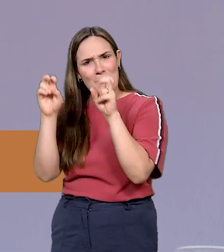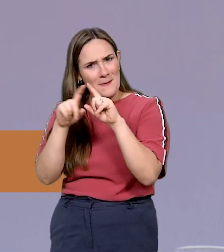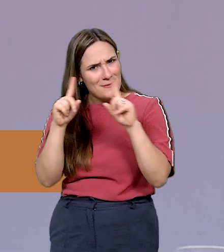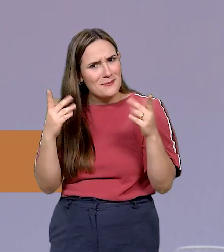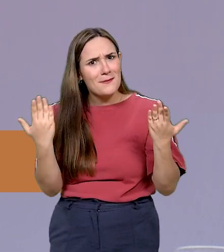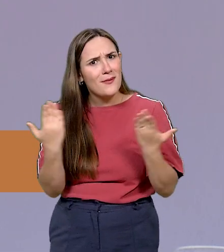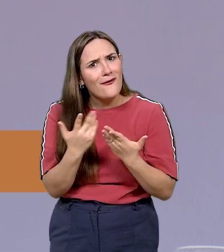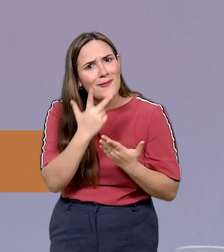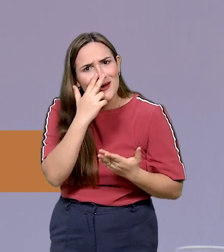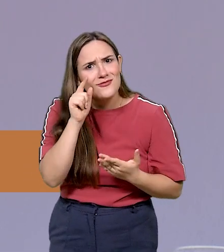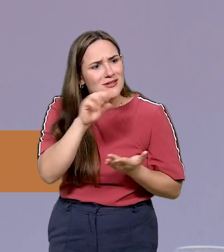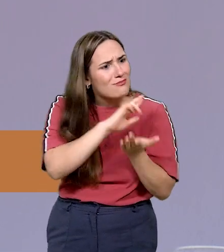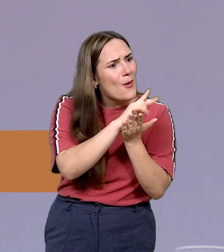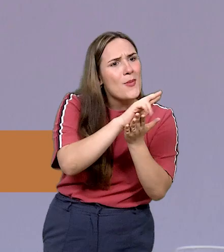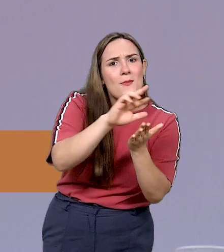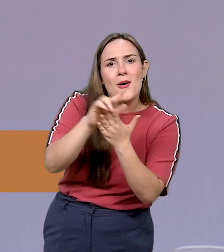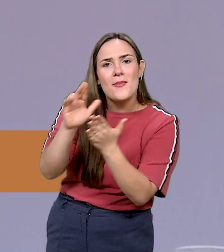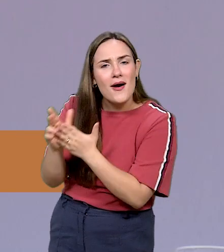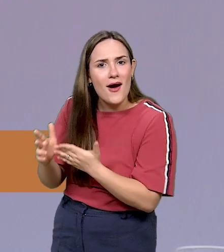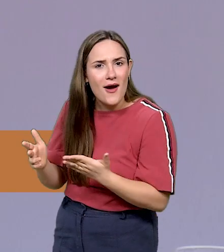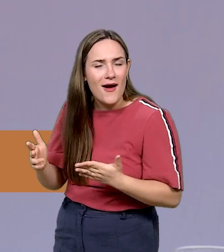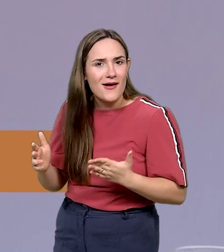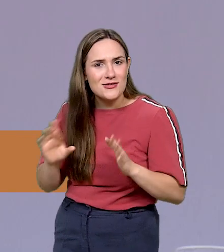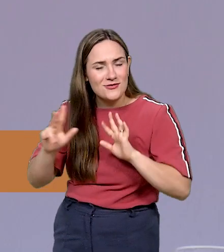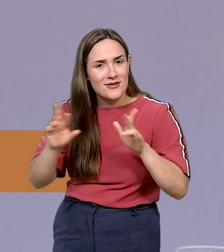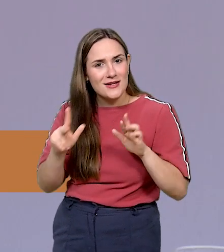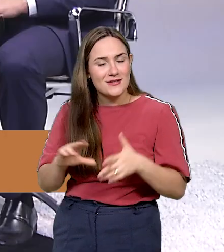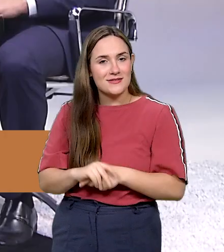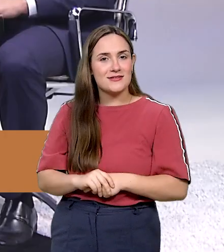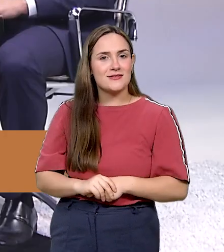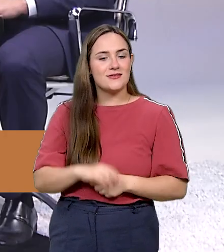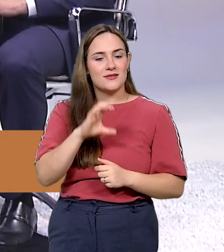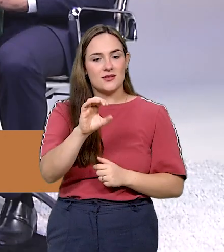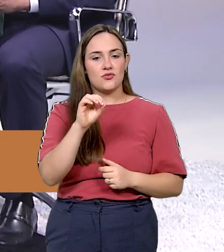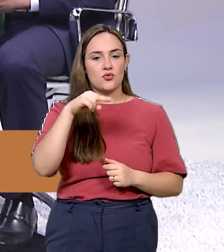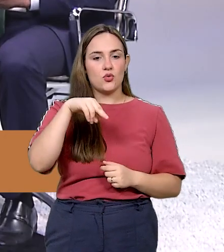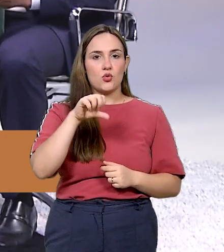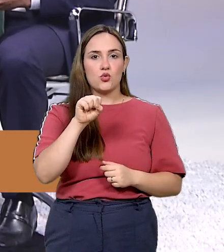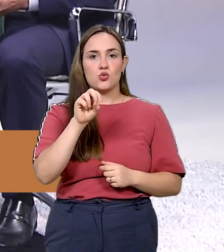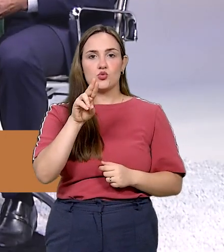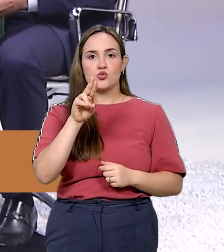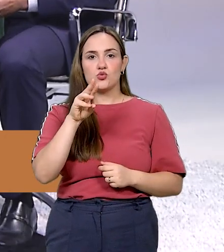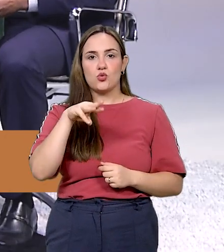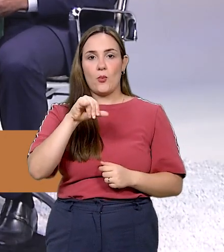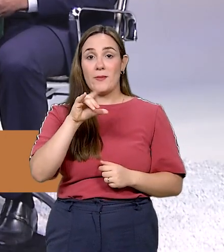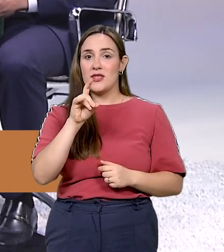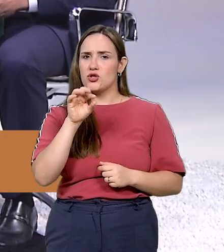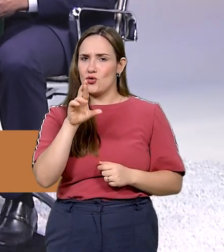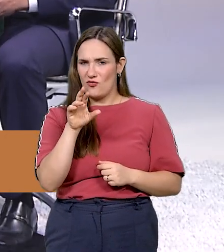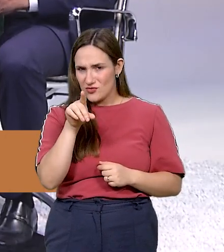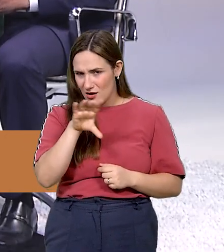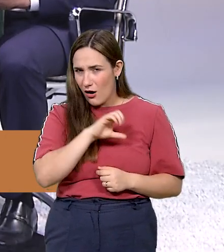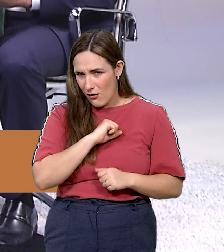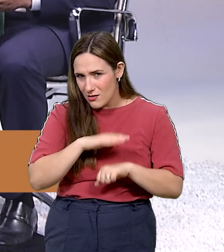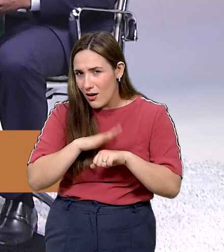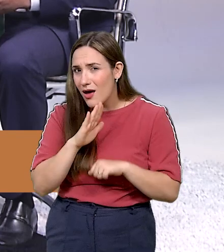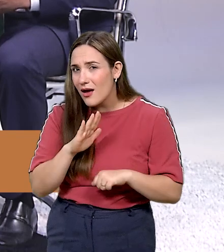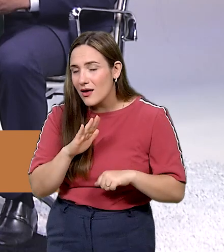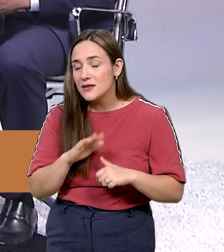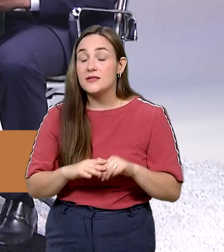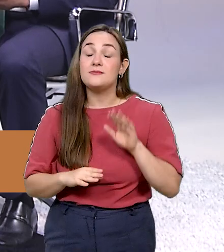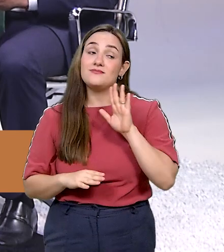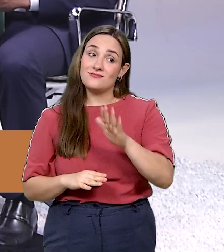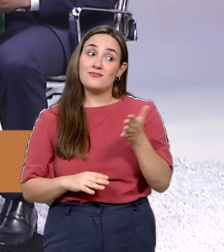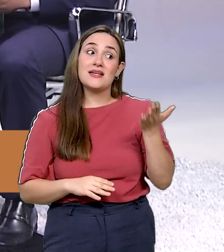né? A área do consumidor já te ganhou? Bom, durante a faculdade eu tive muito